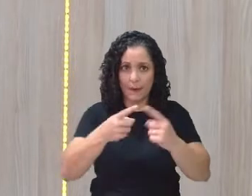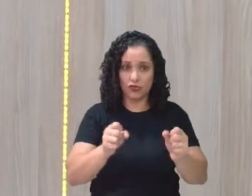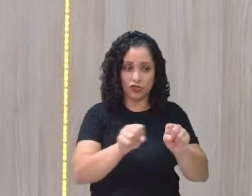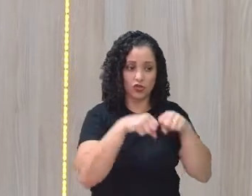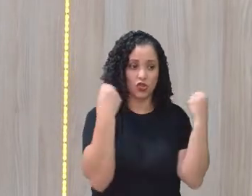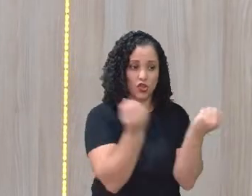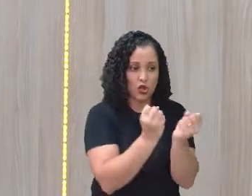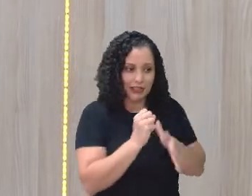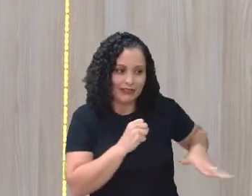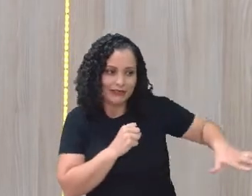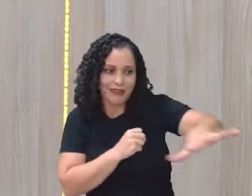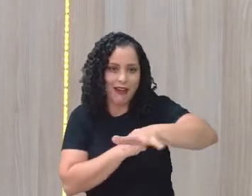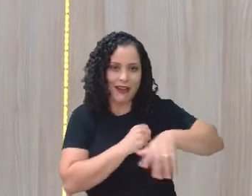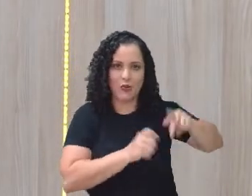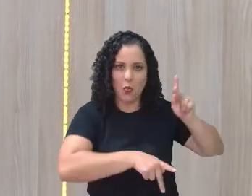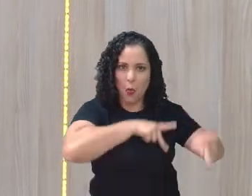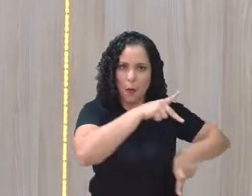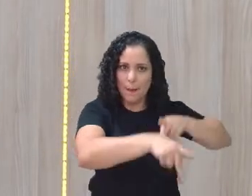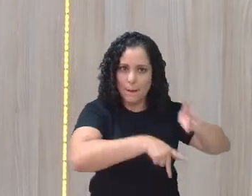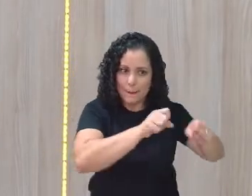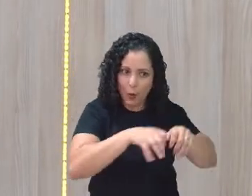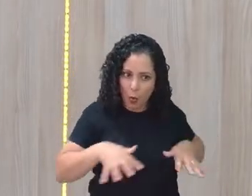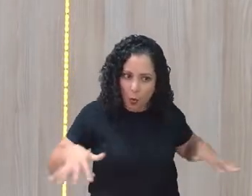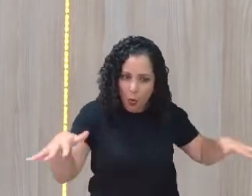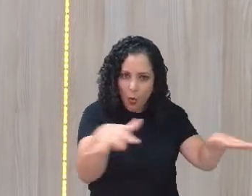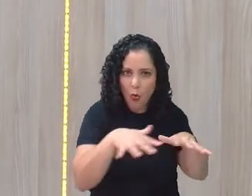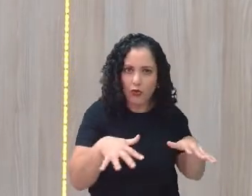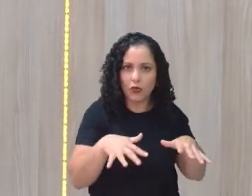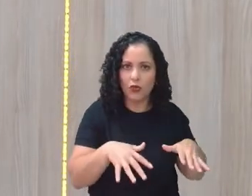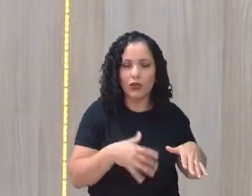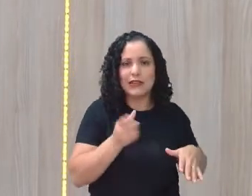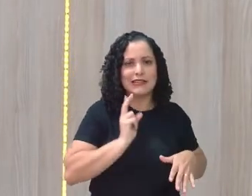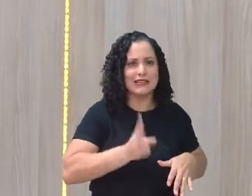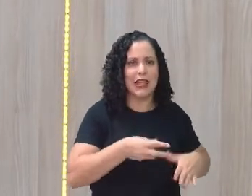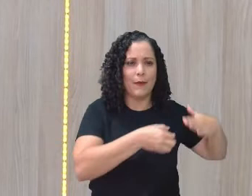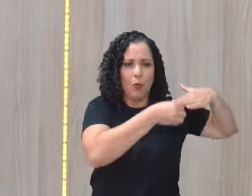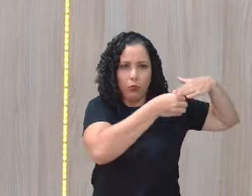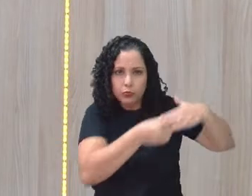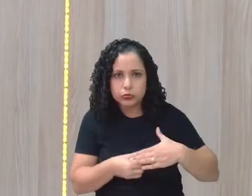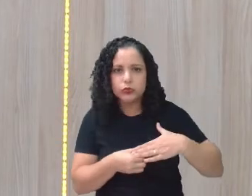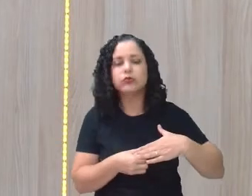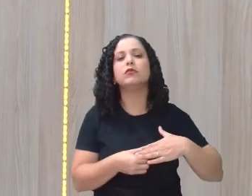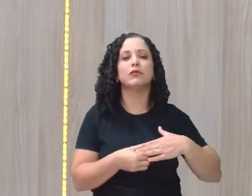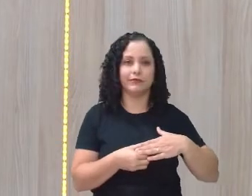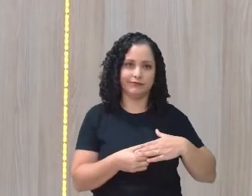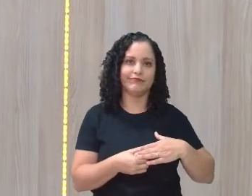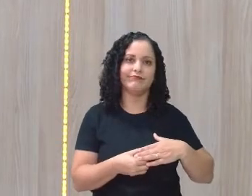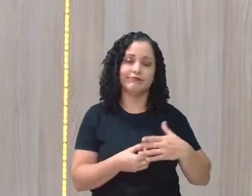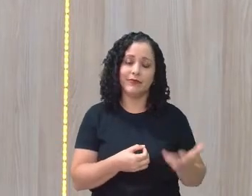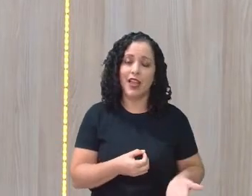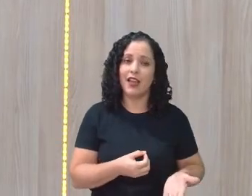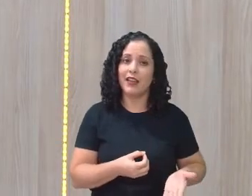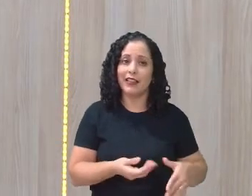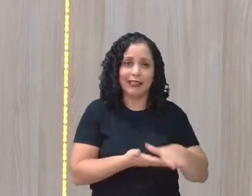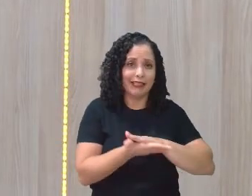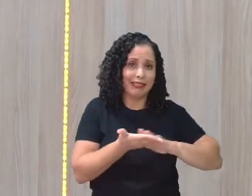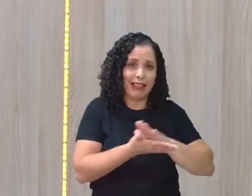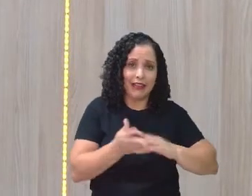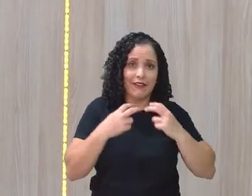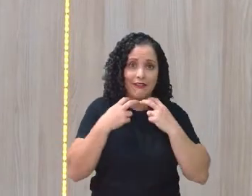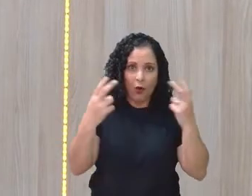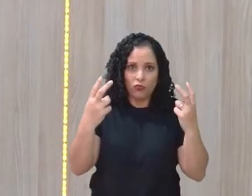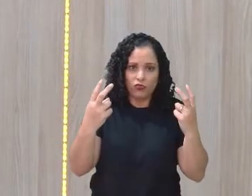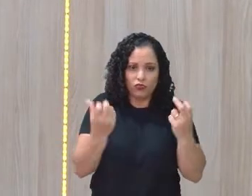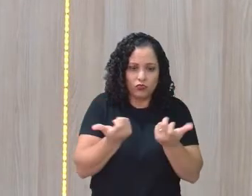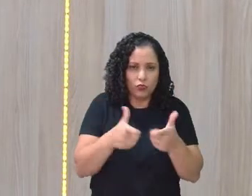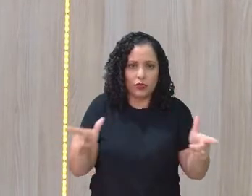sociedade, o povo em geral, a burguesia também, ali que era uma classe que estava surgindo nesse momento, também não podia ter